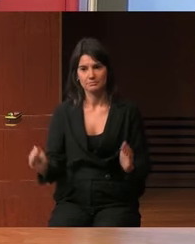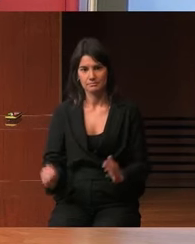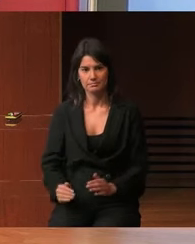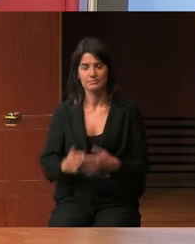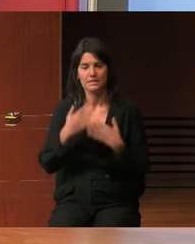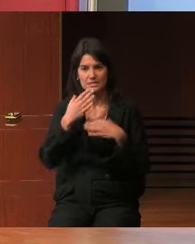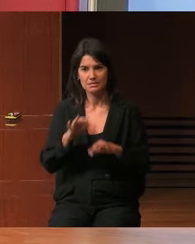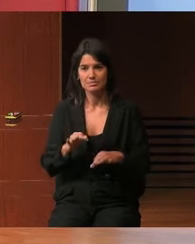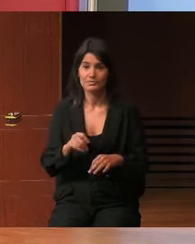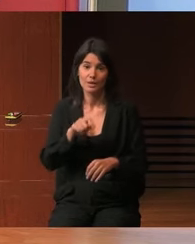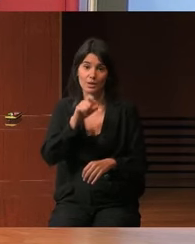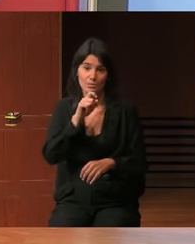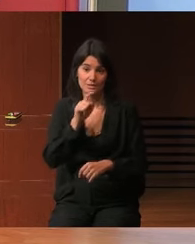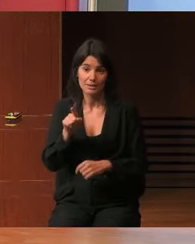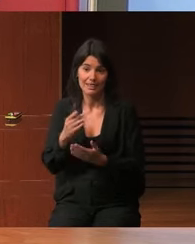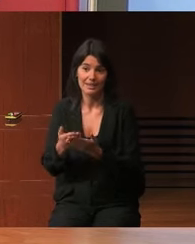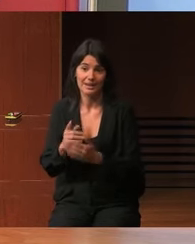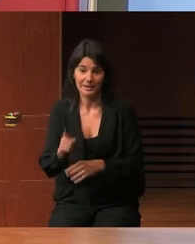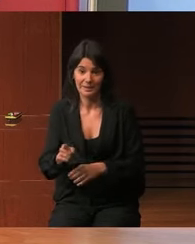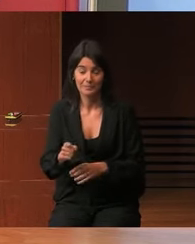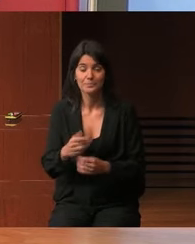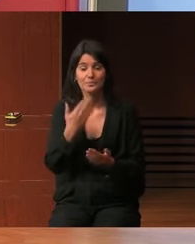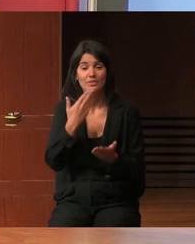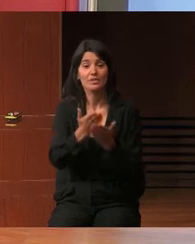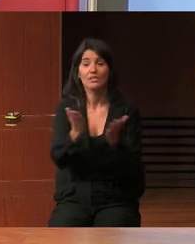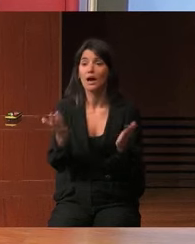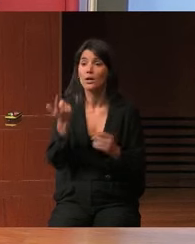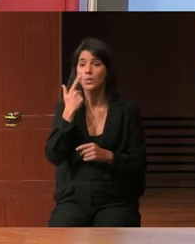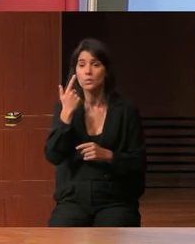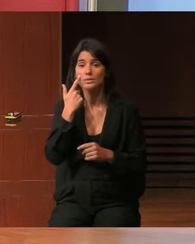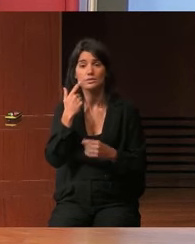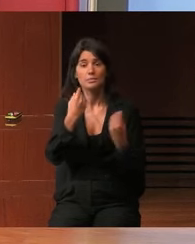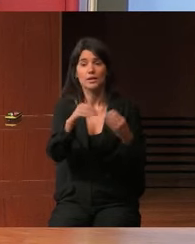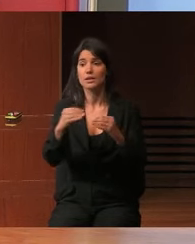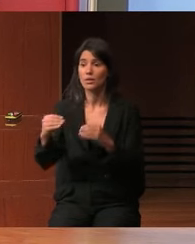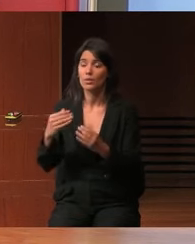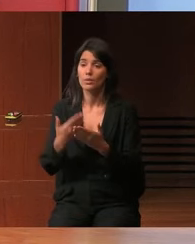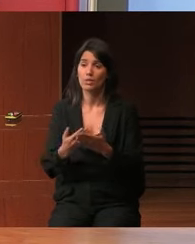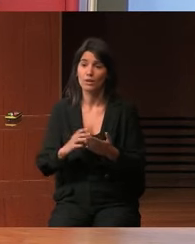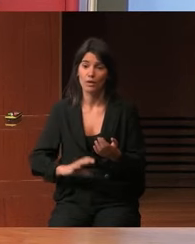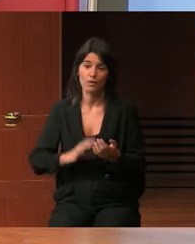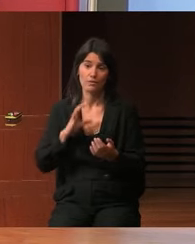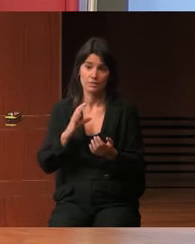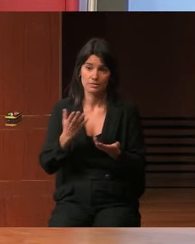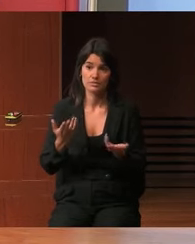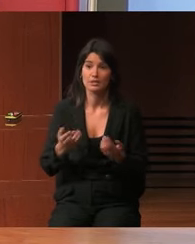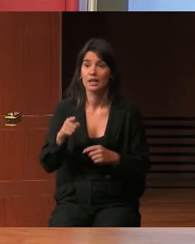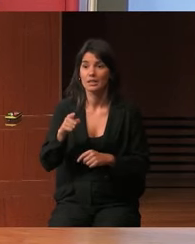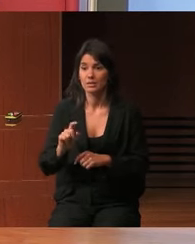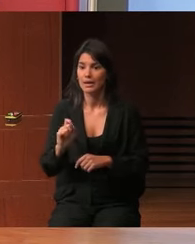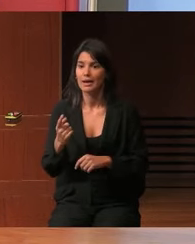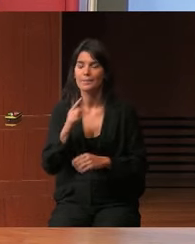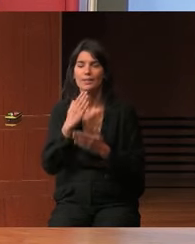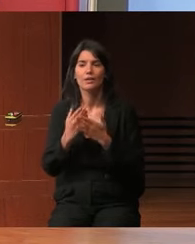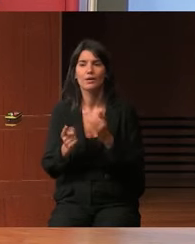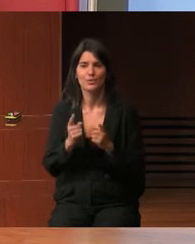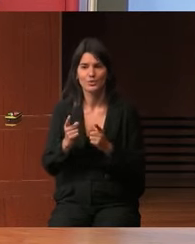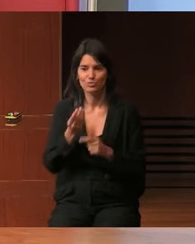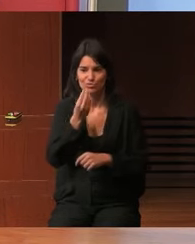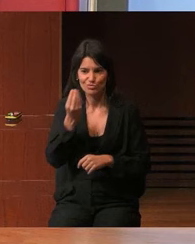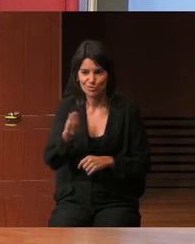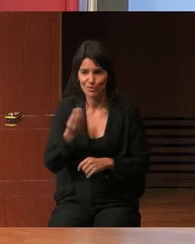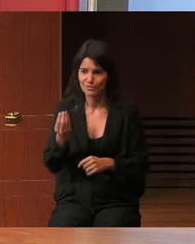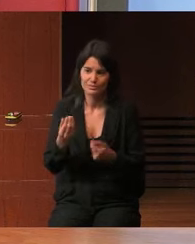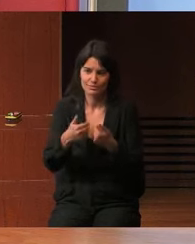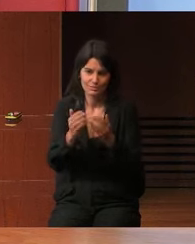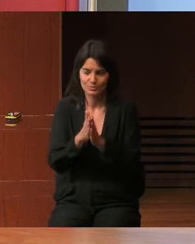aumentamos a probabilidade de fazer isto. Portanto, estarmos a dar conhecimento assim e estarmos a dar confiança assim. E muito rapidamente o que acontece é que os jovens e toda